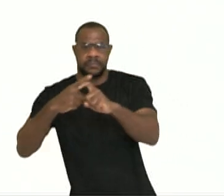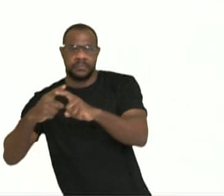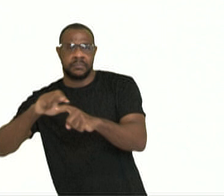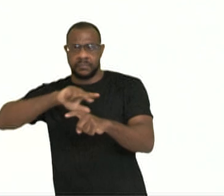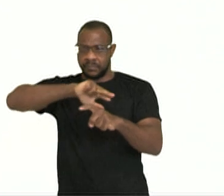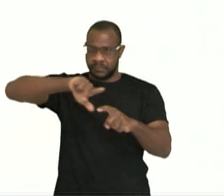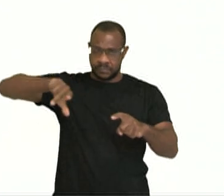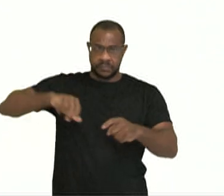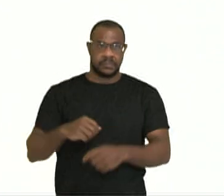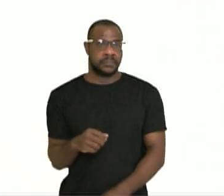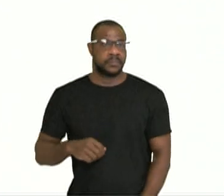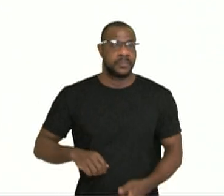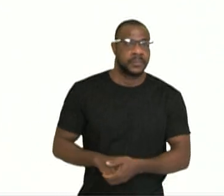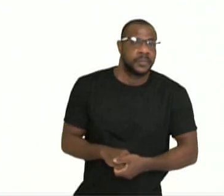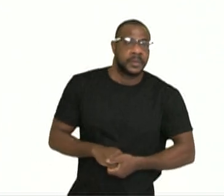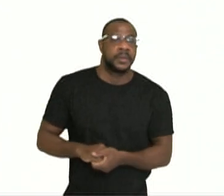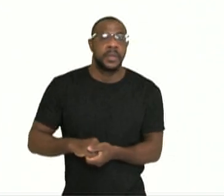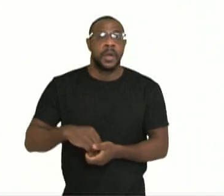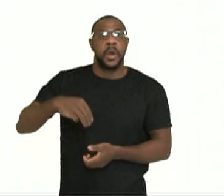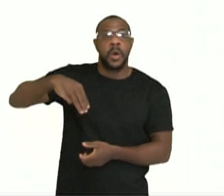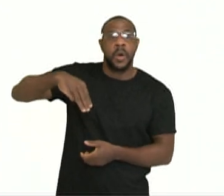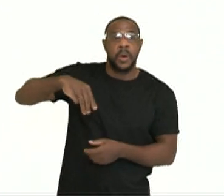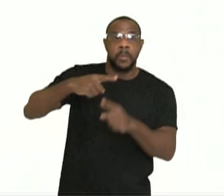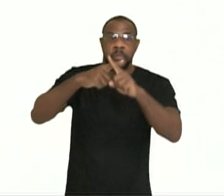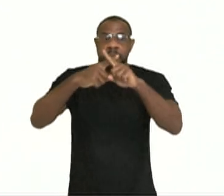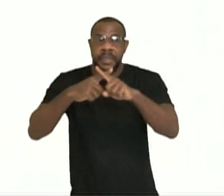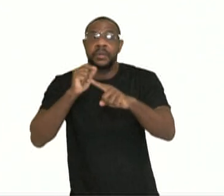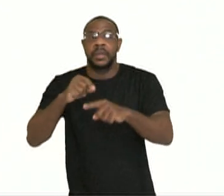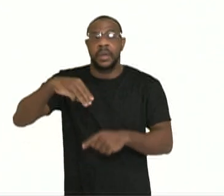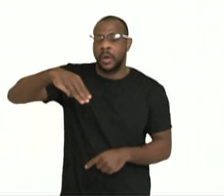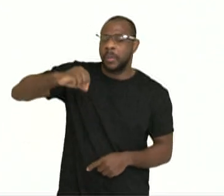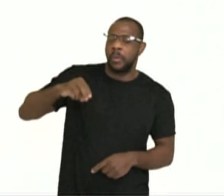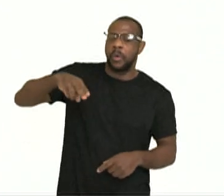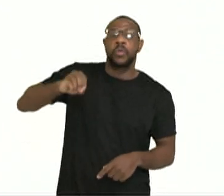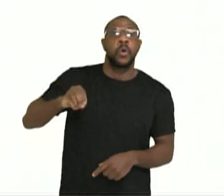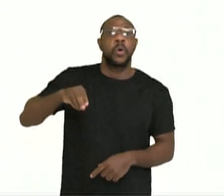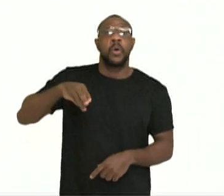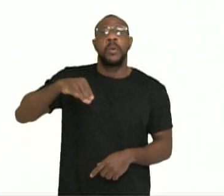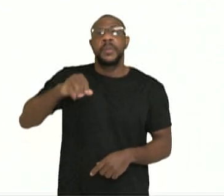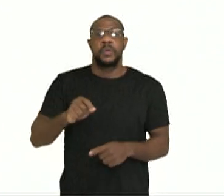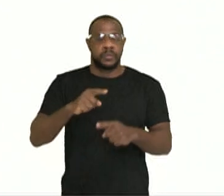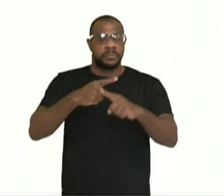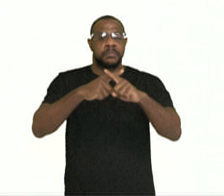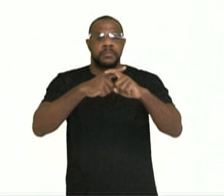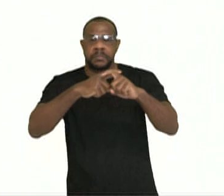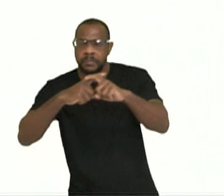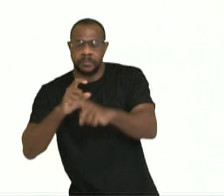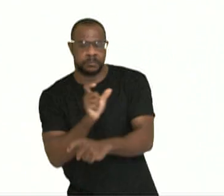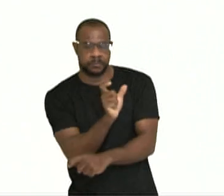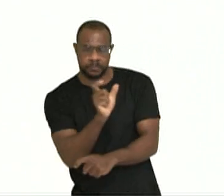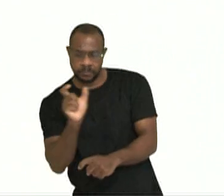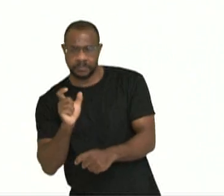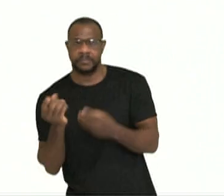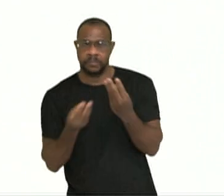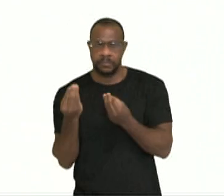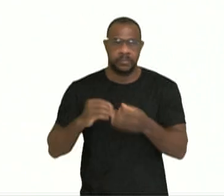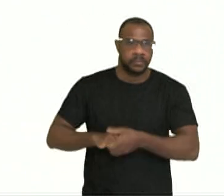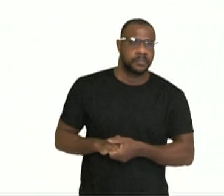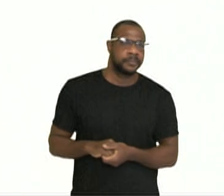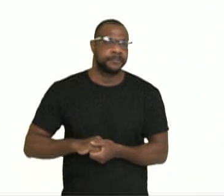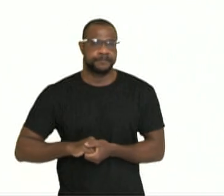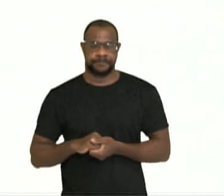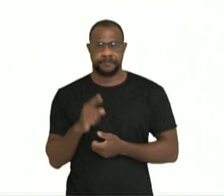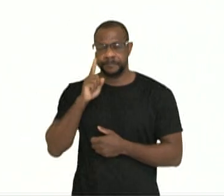Segundo, aplicar a multiplicação de monômios no cálculo de volume. Tá? Então vamos ver o que nós temos aí